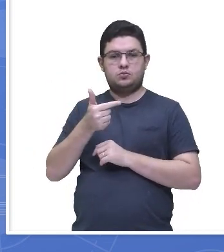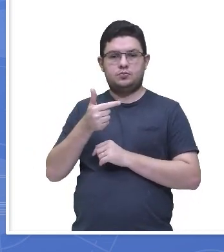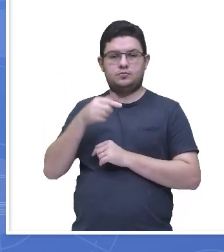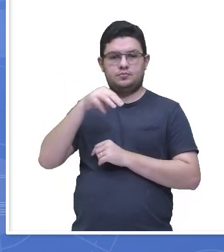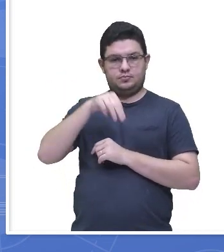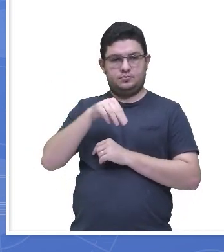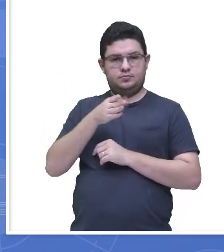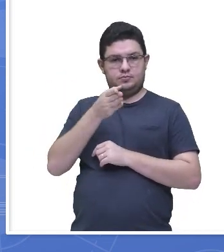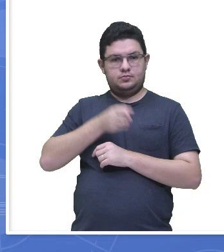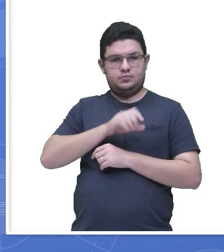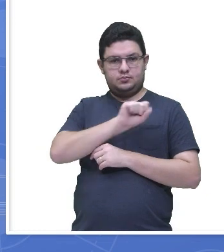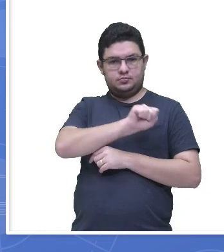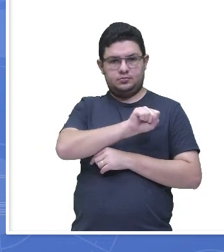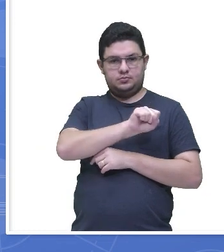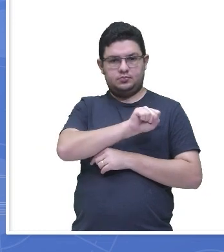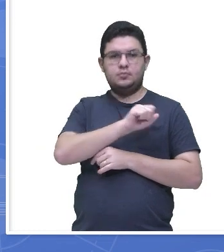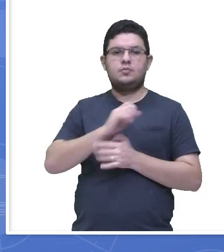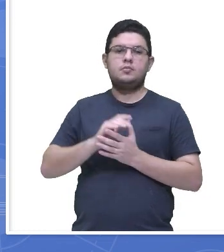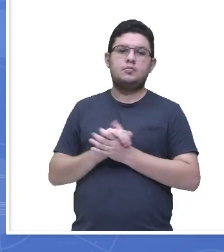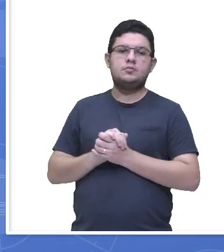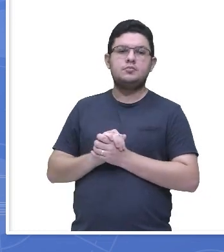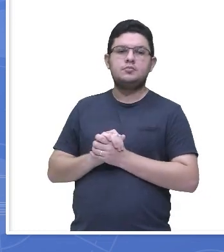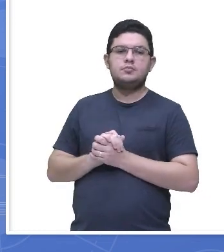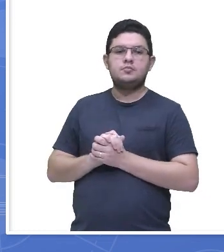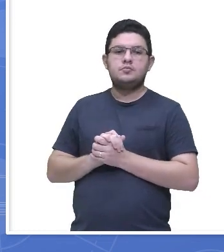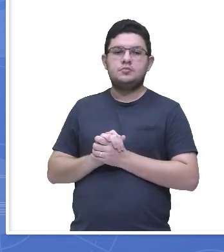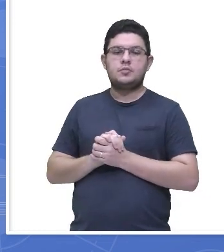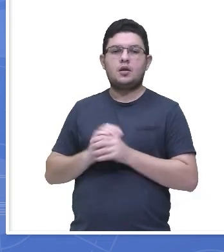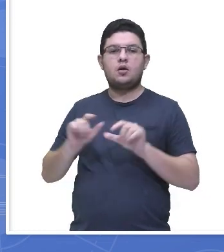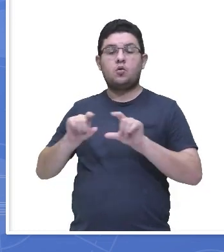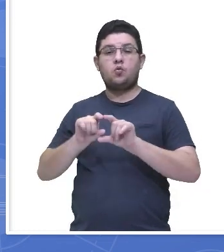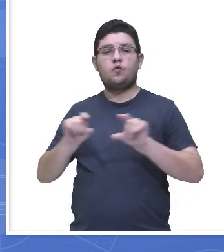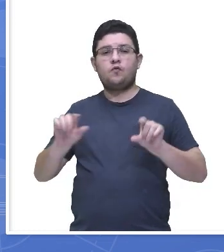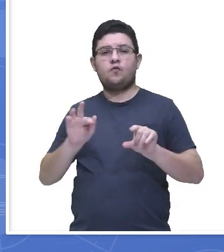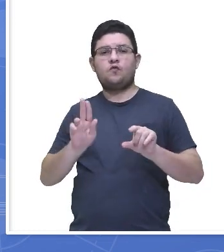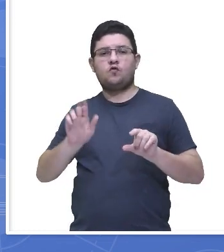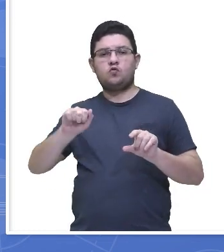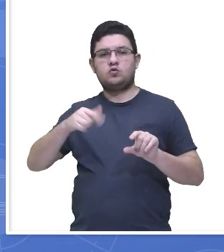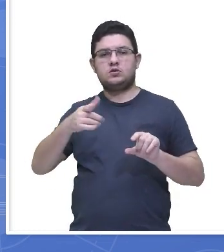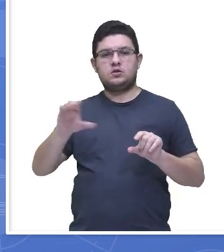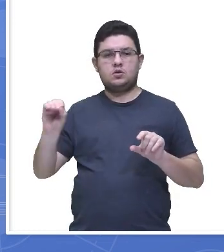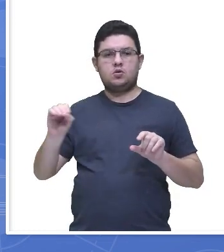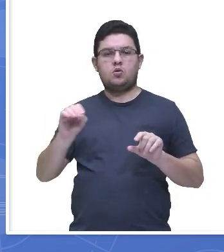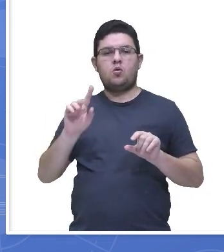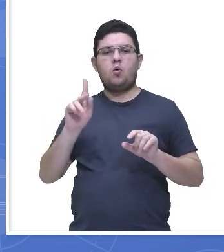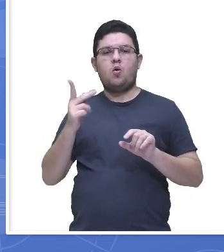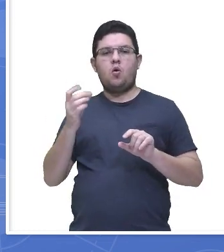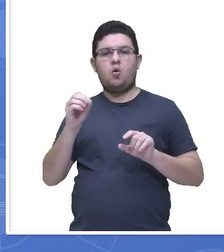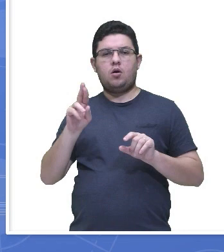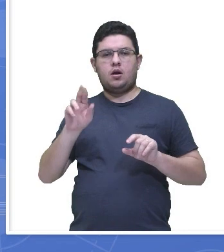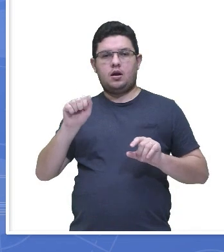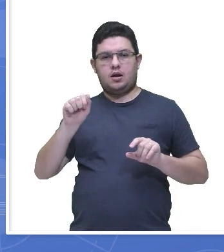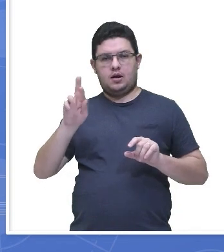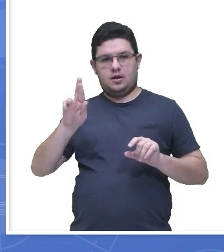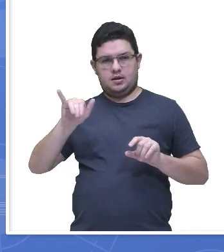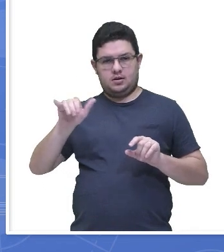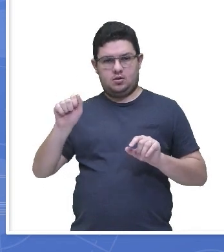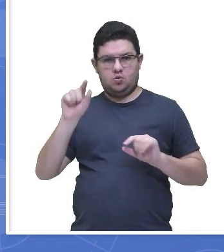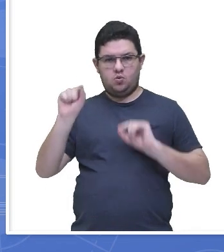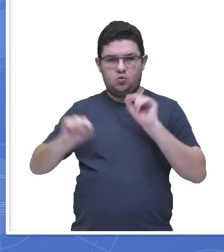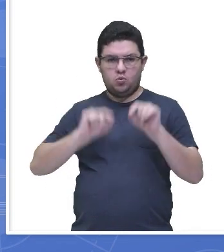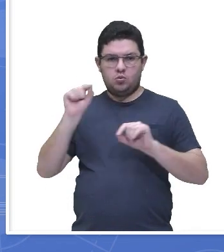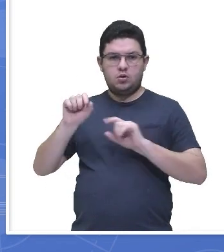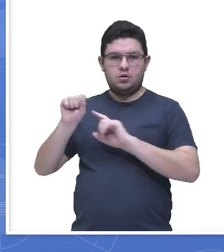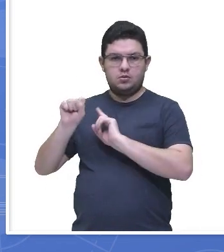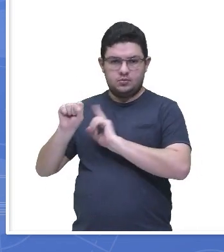da posição, S, igual a S0 mais V vezes T, que é a resposta para a